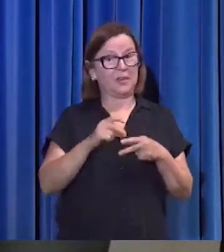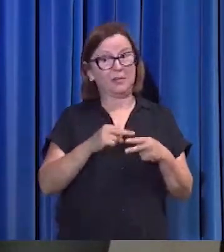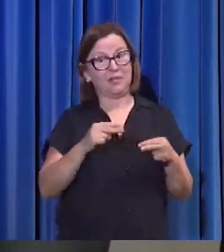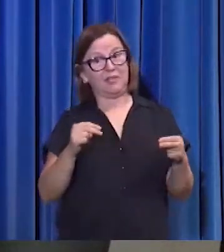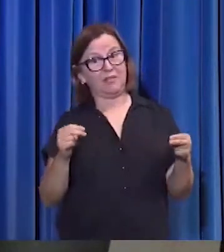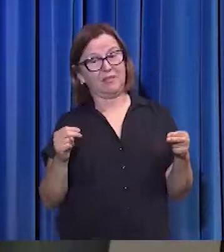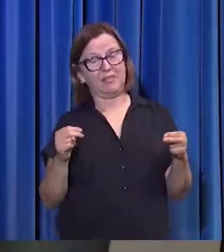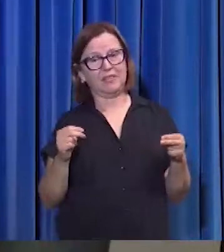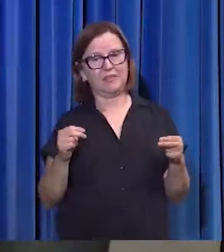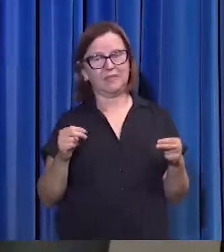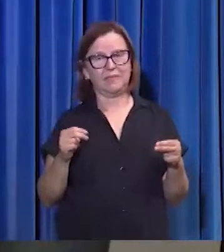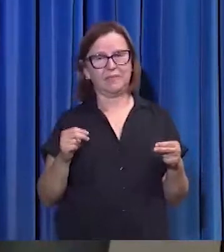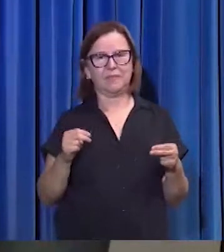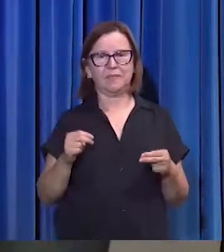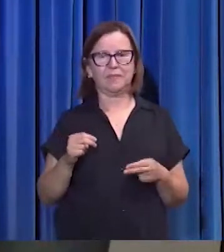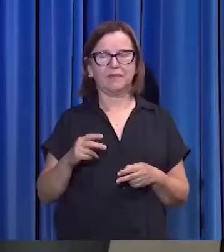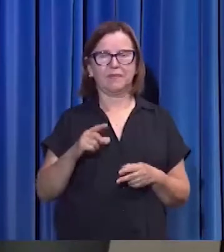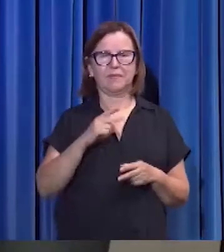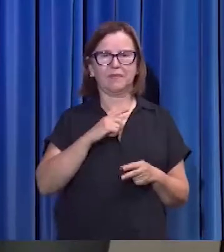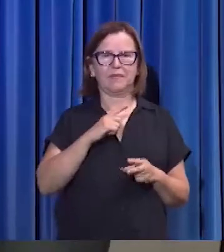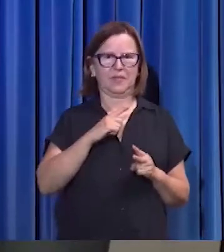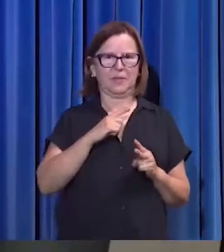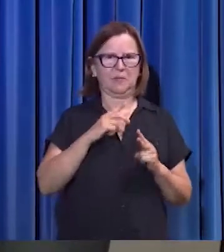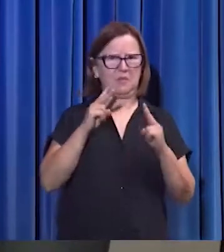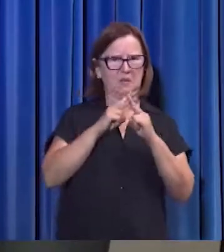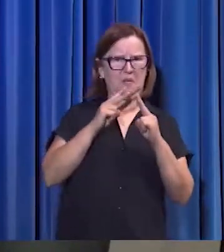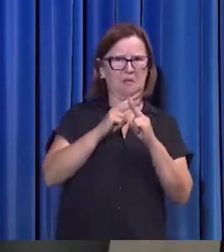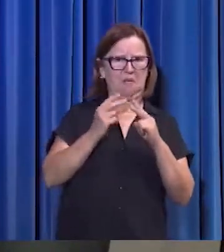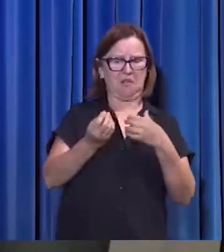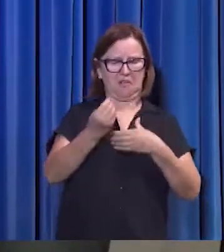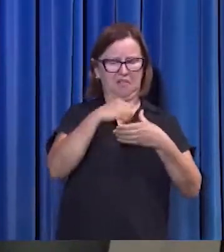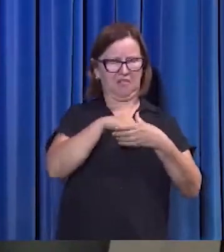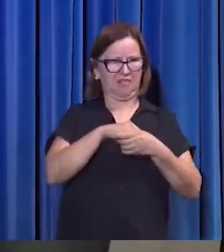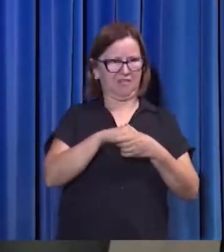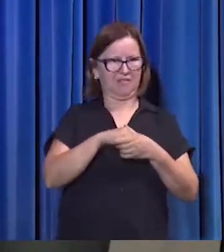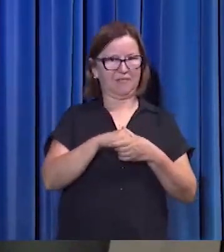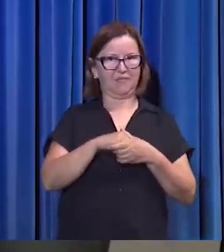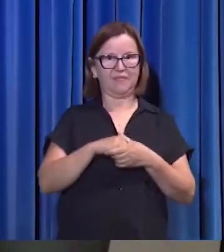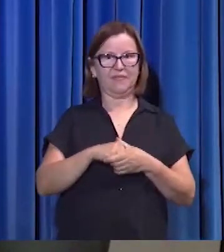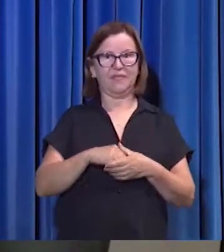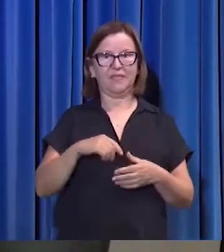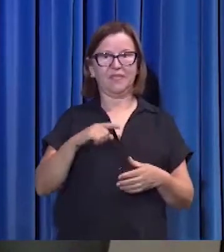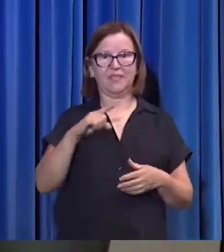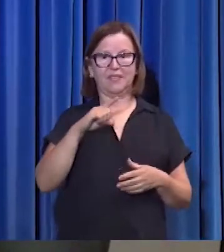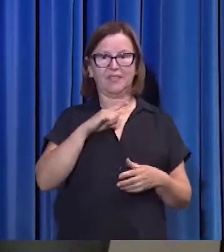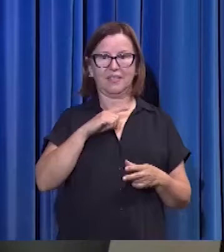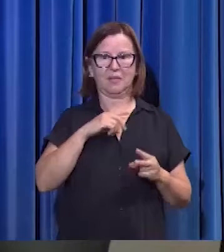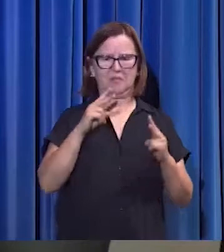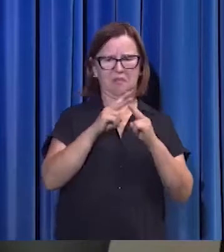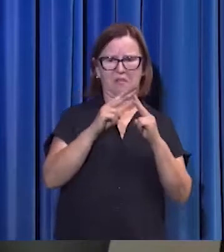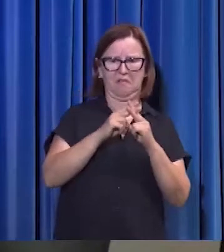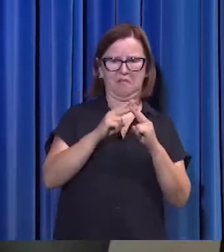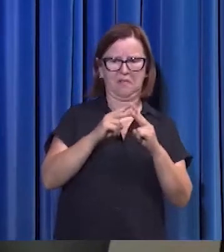Nós temos um conflito existencial. E temos um conflito com o outro.